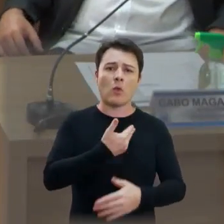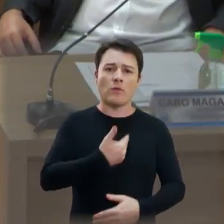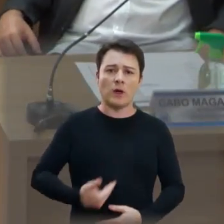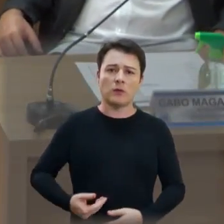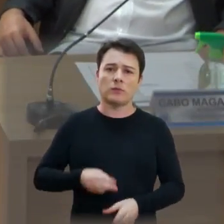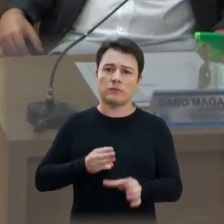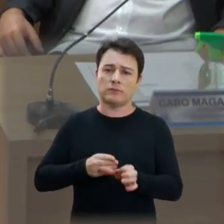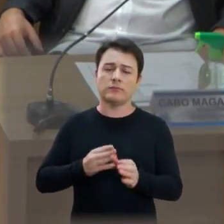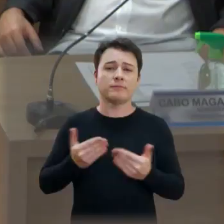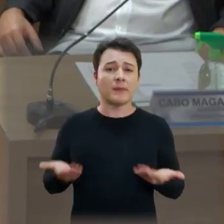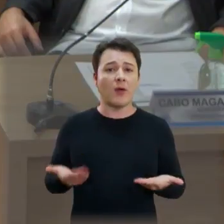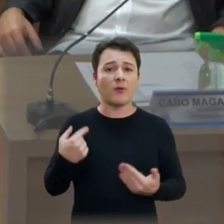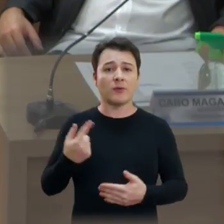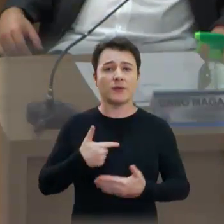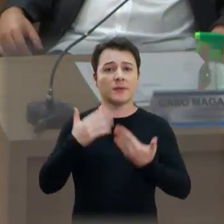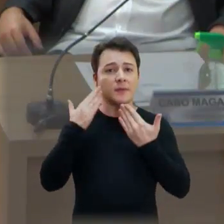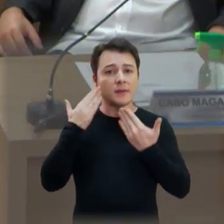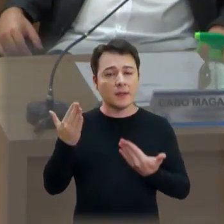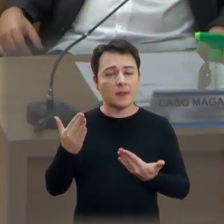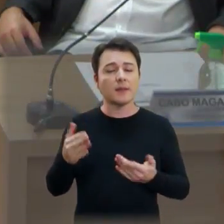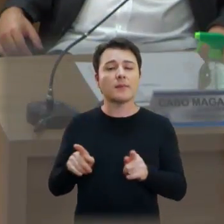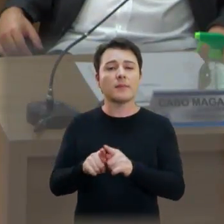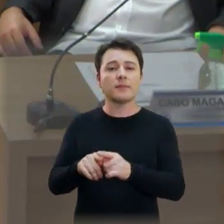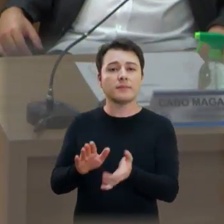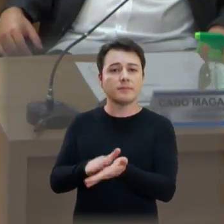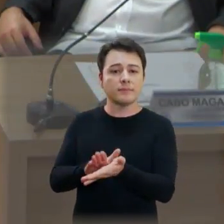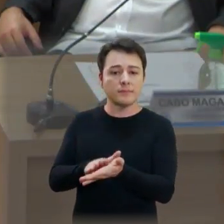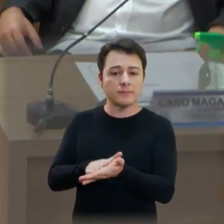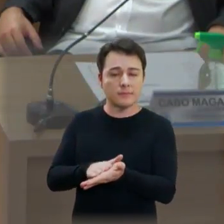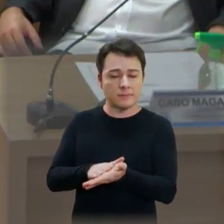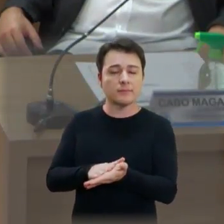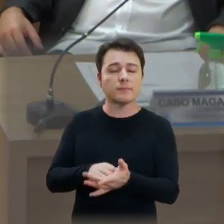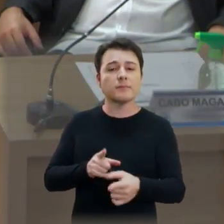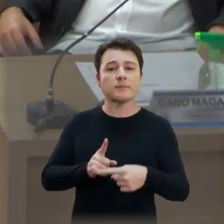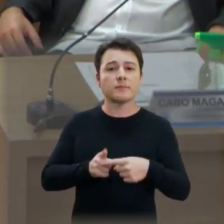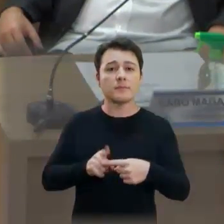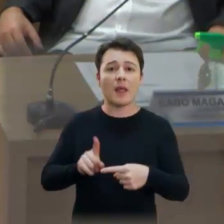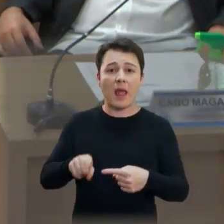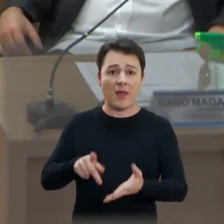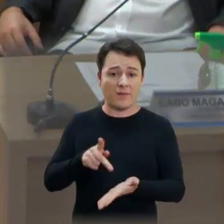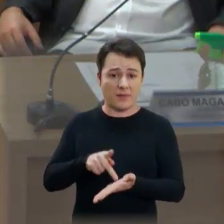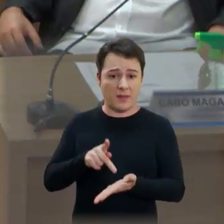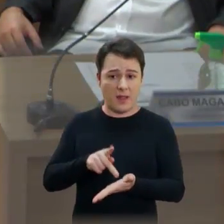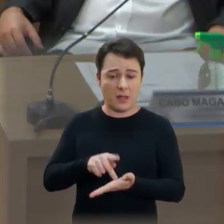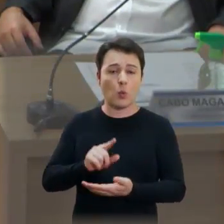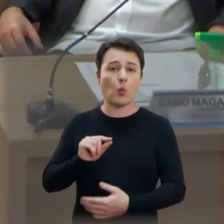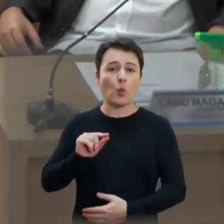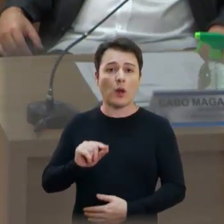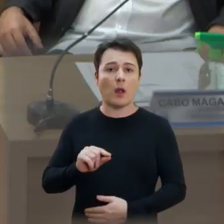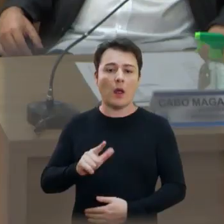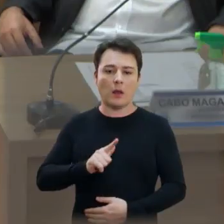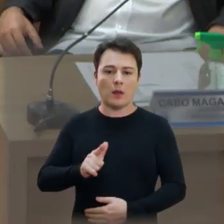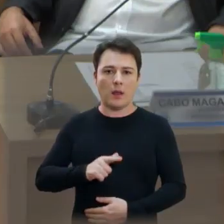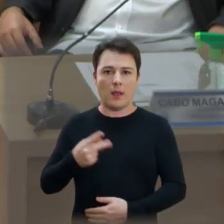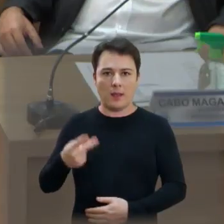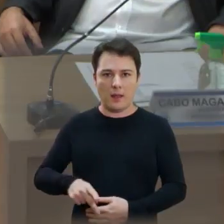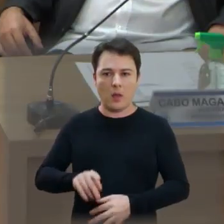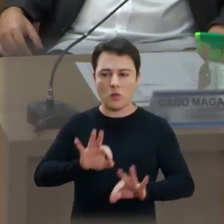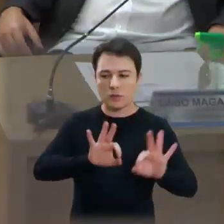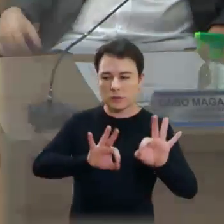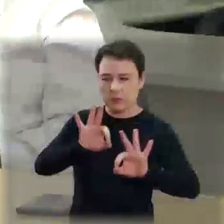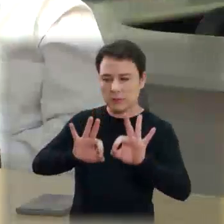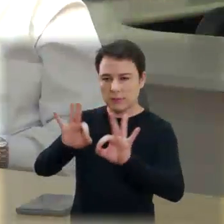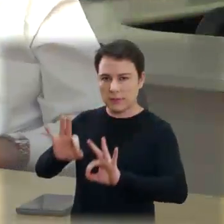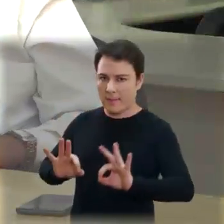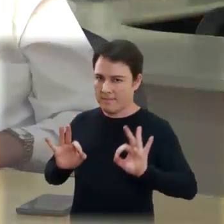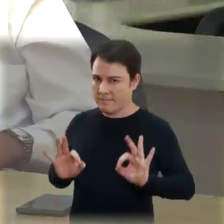a gente agradece e parabeniza. Isso, na verdade, está colocando a casa em ordem. Então,